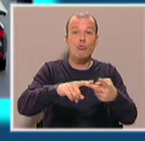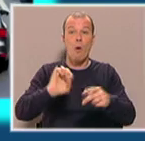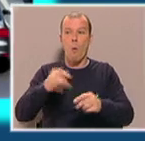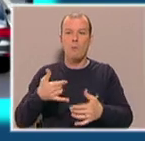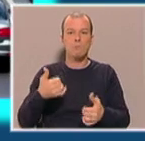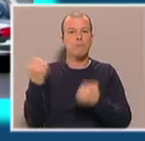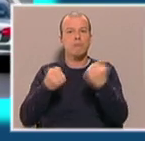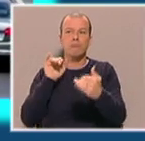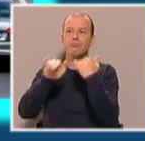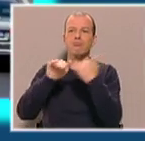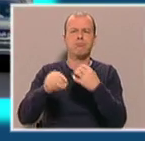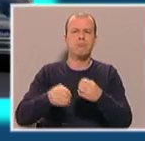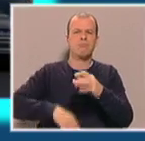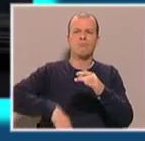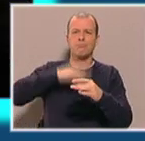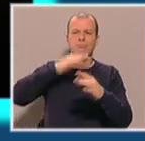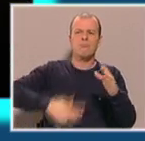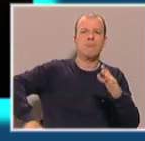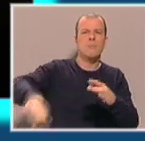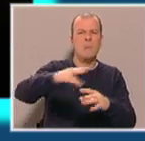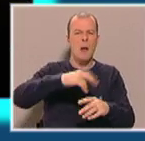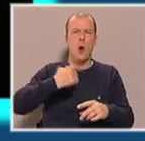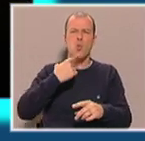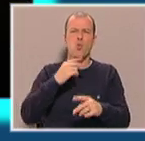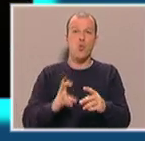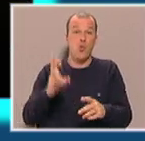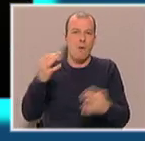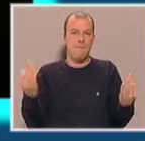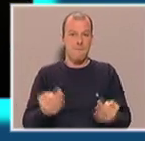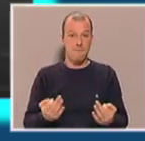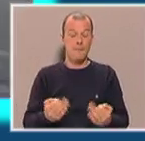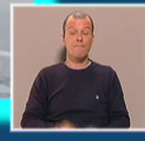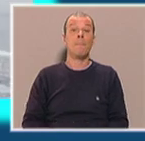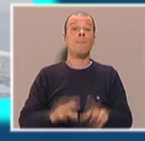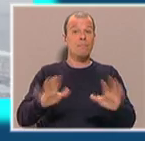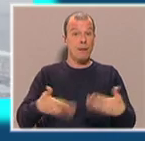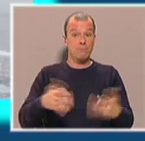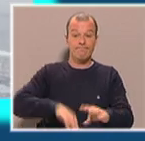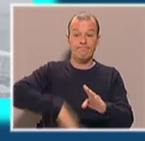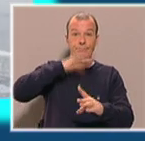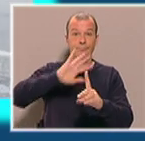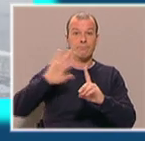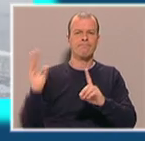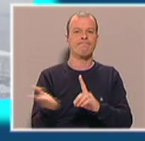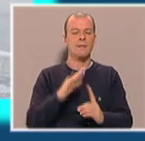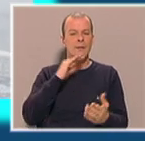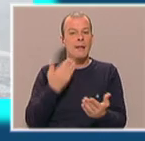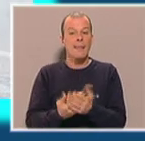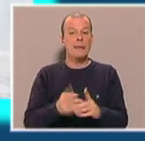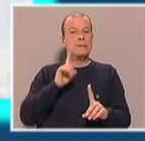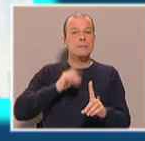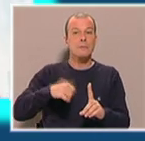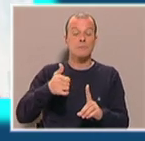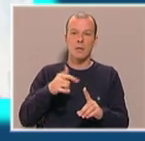tráfego rodoviário, que contribuem para o aumento dos níveis de poluição. A poluição atmosférica constitui um dos